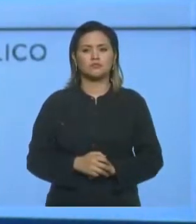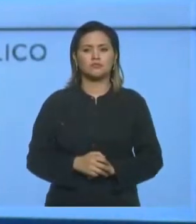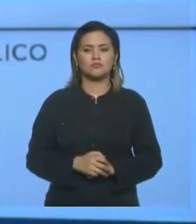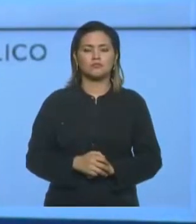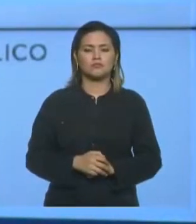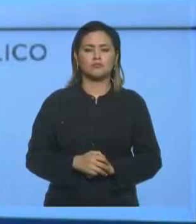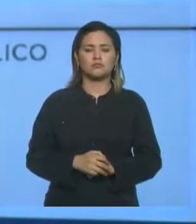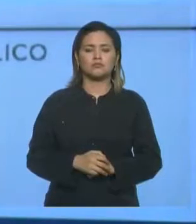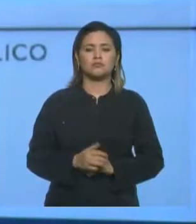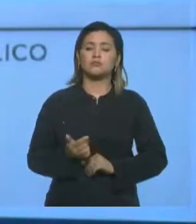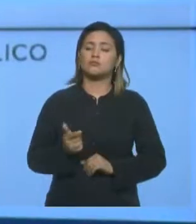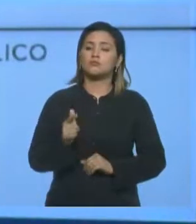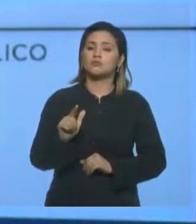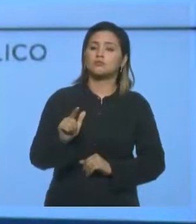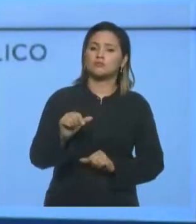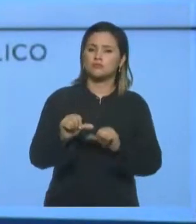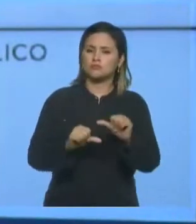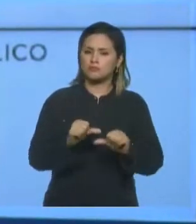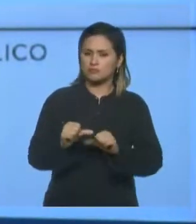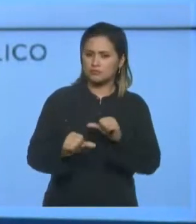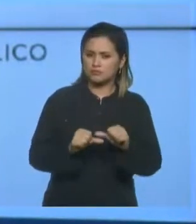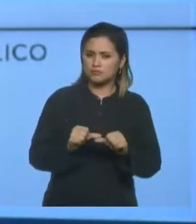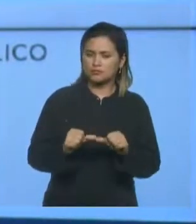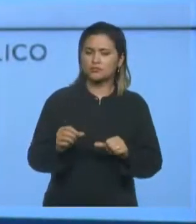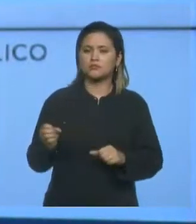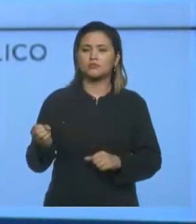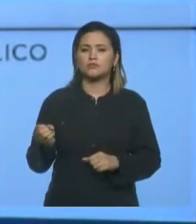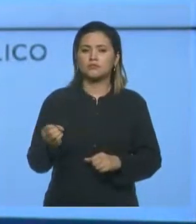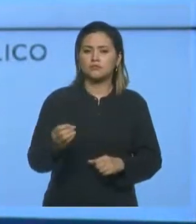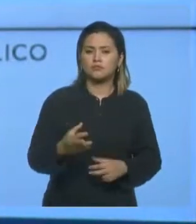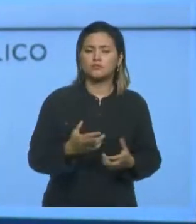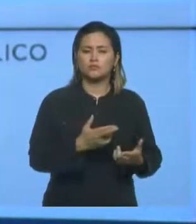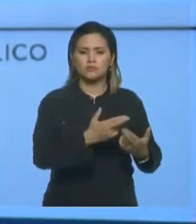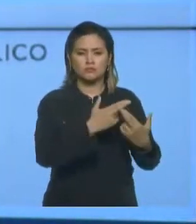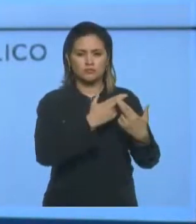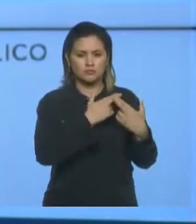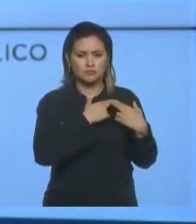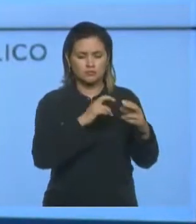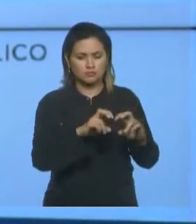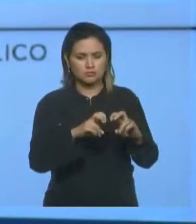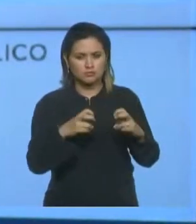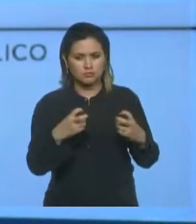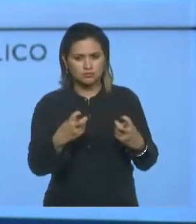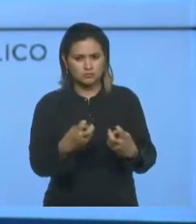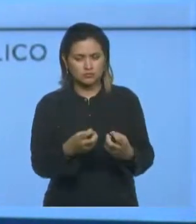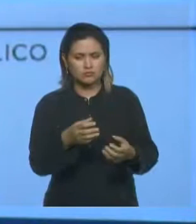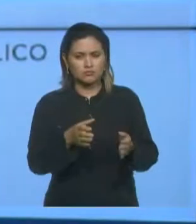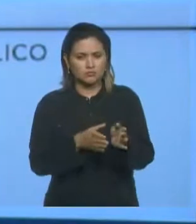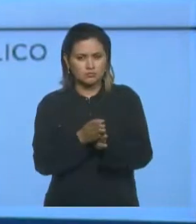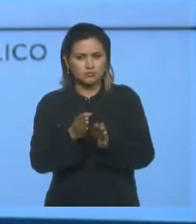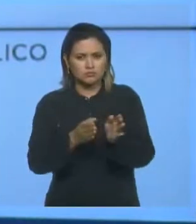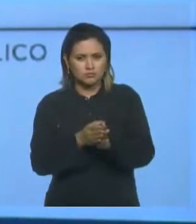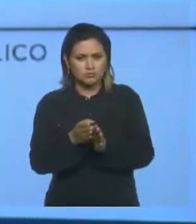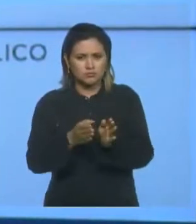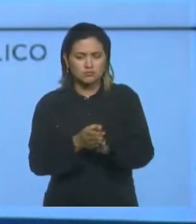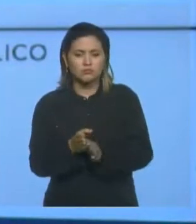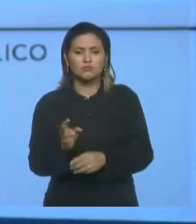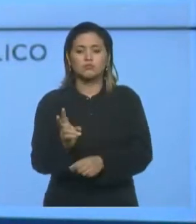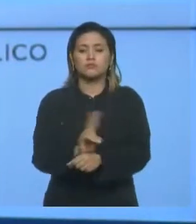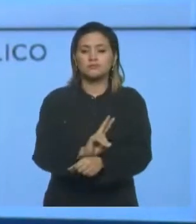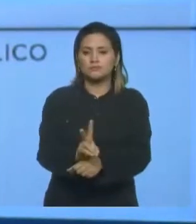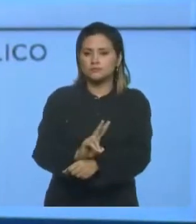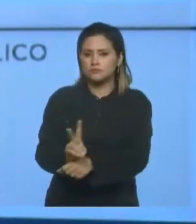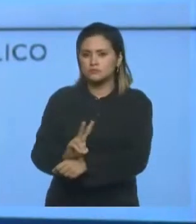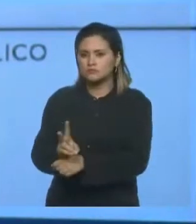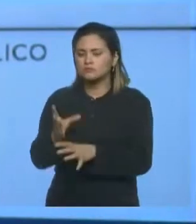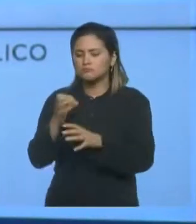Outra que a gente propôs, nova competência ao Conselho Consultivo, supervisionar a prestação de contas junto com os órgãos de controle externo dos